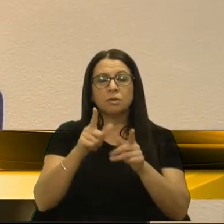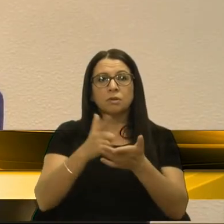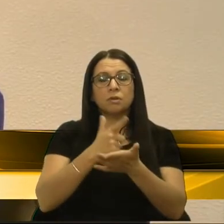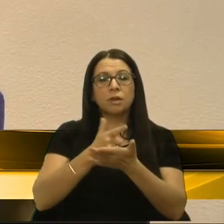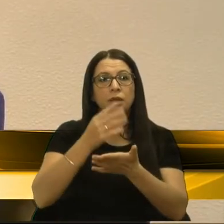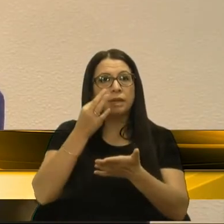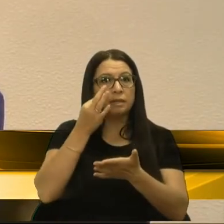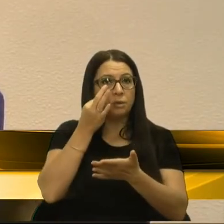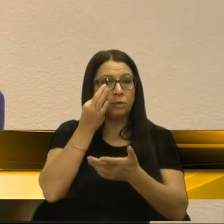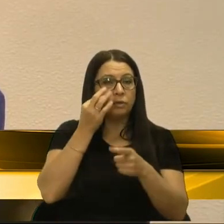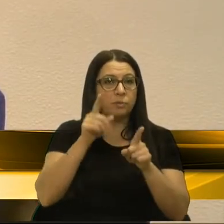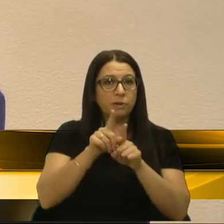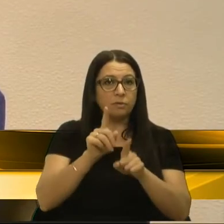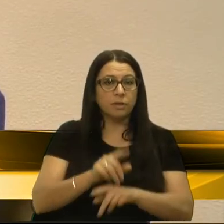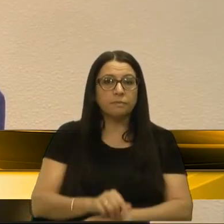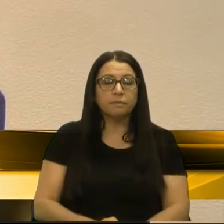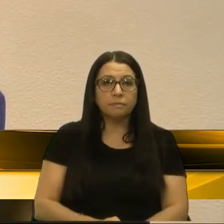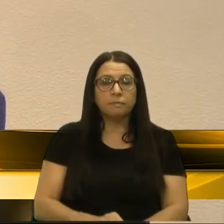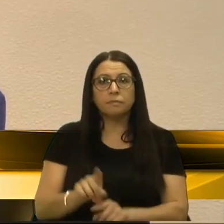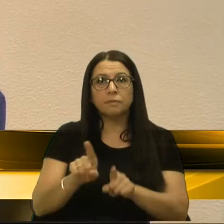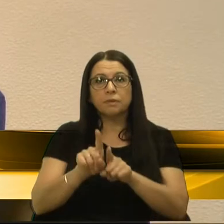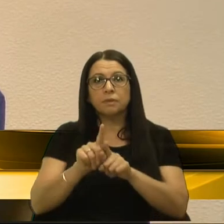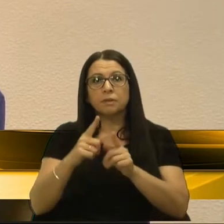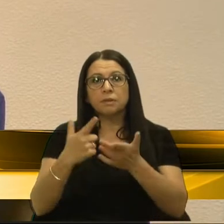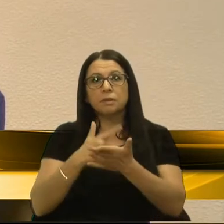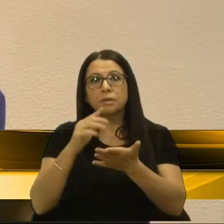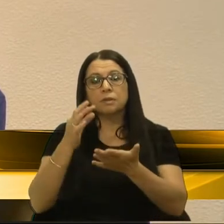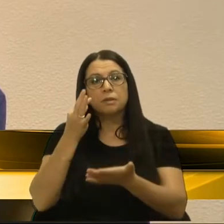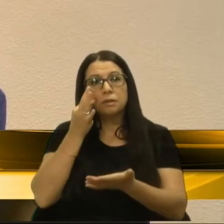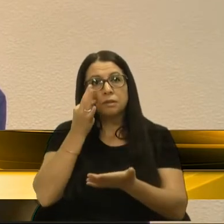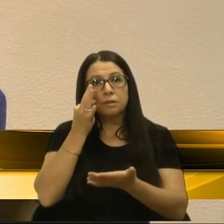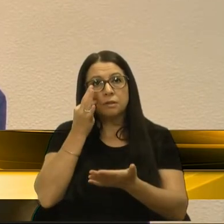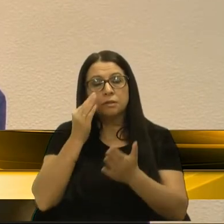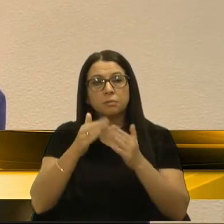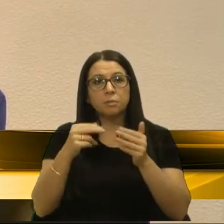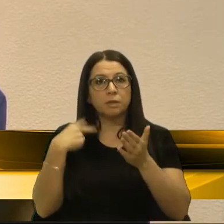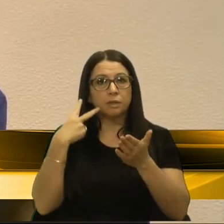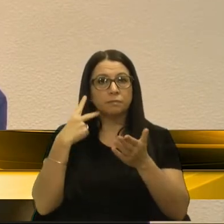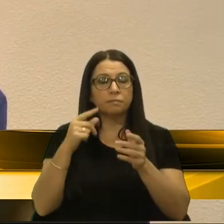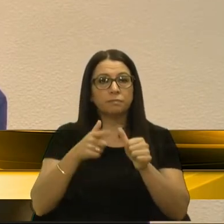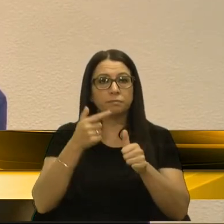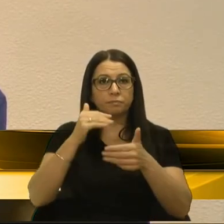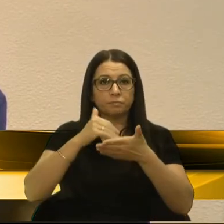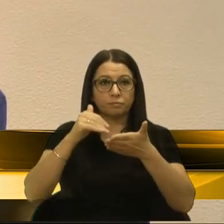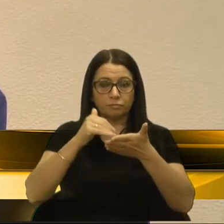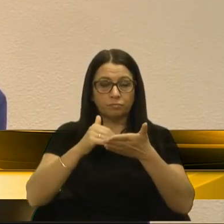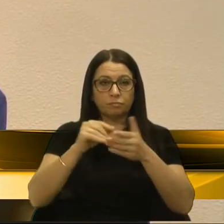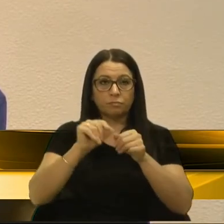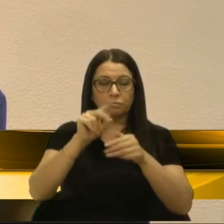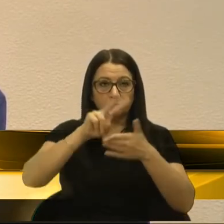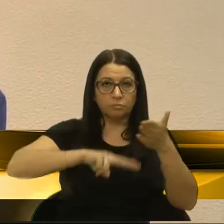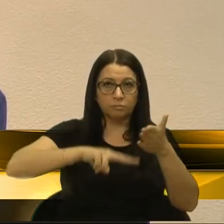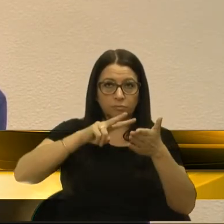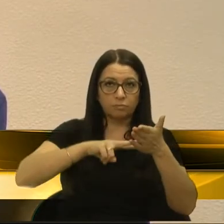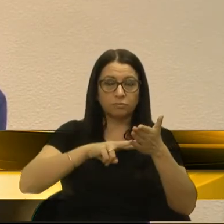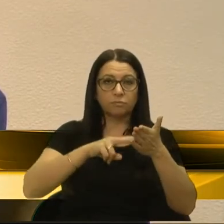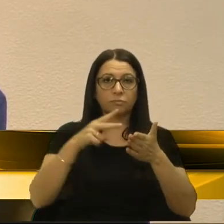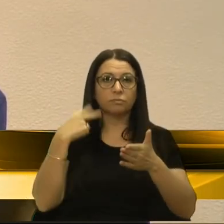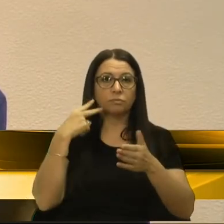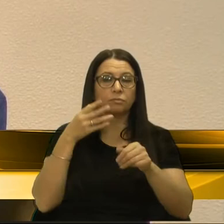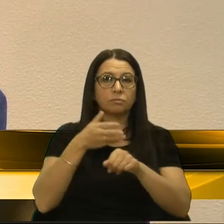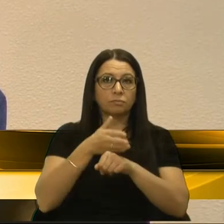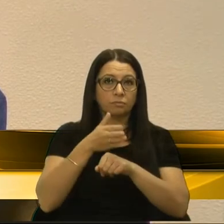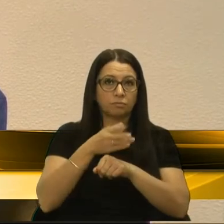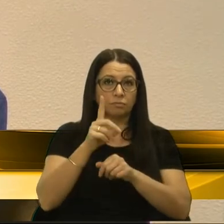no terminal eletrônico e também no livro de presenças. Solicito a primeira secretária que faça a leitura da nominata dos